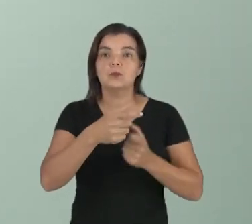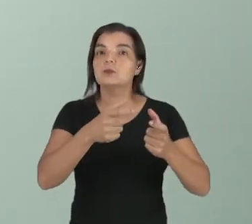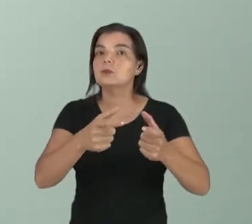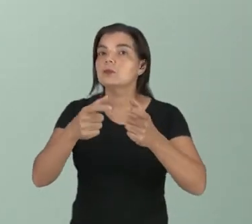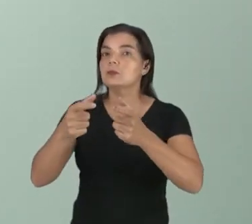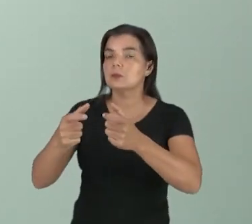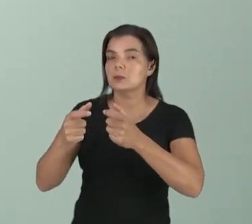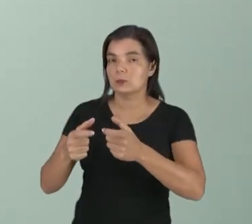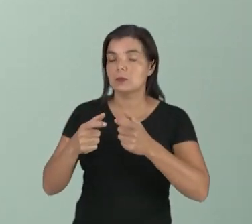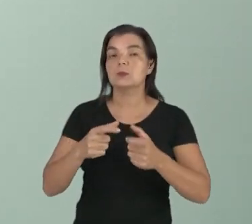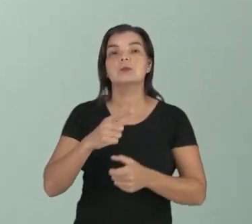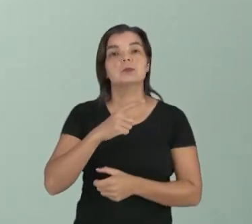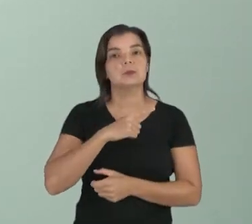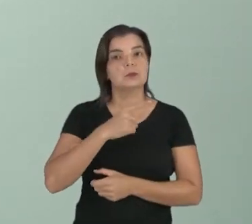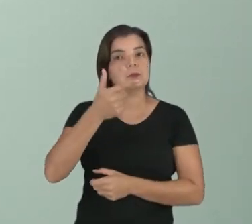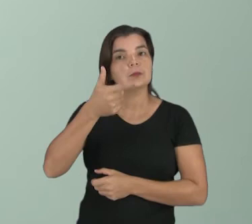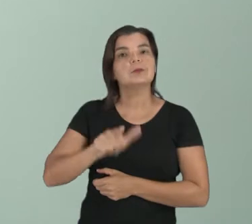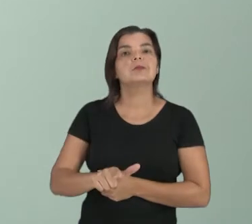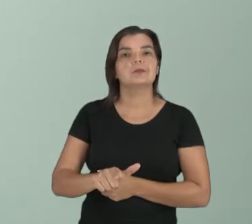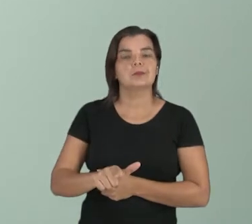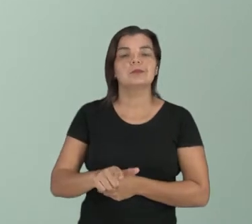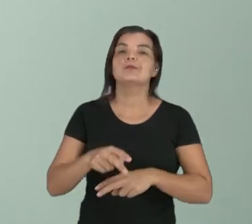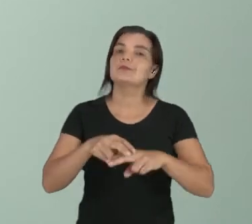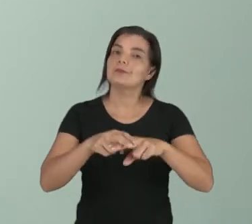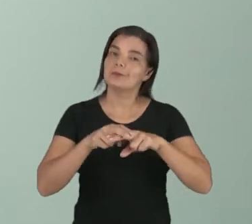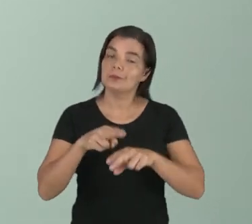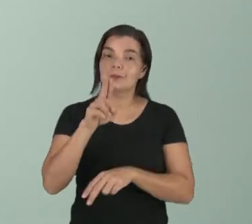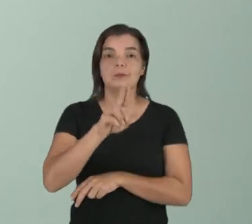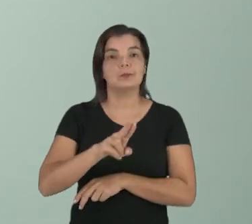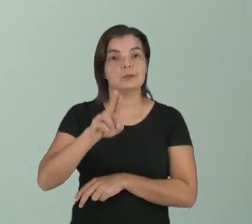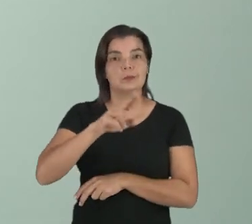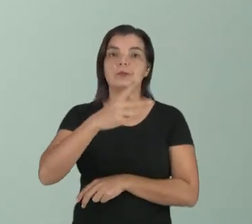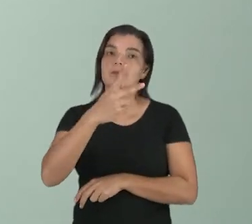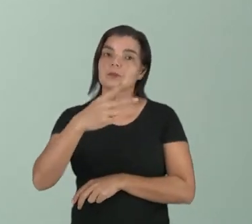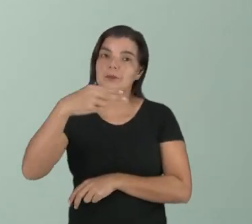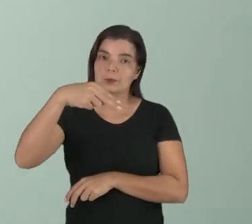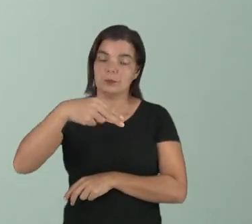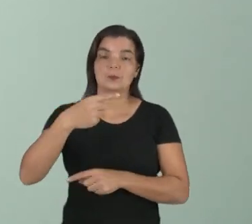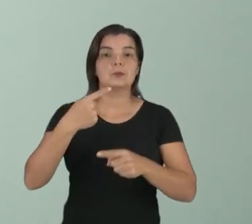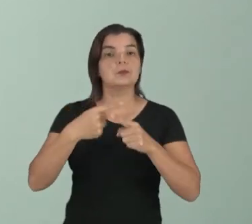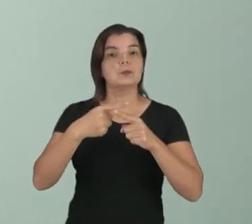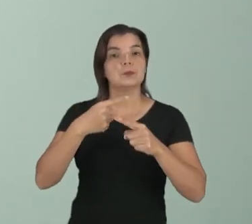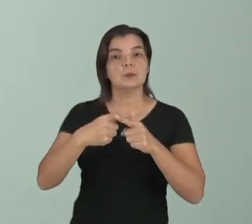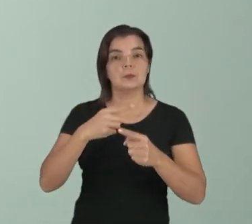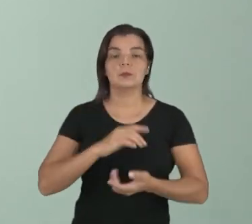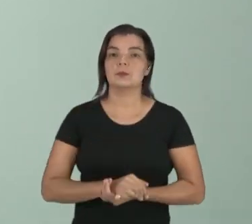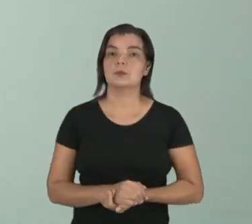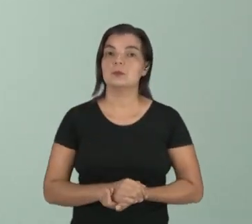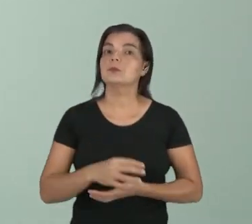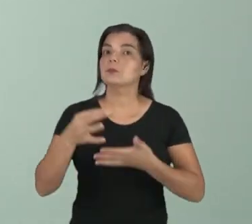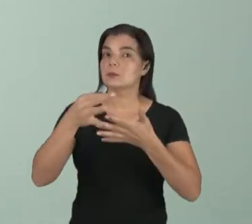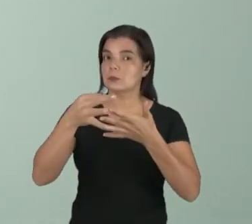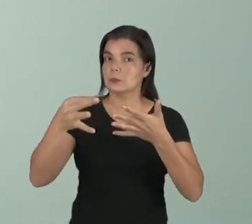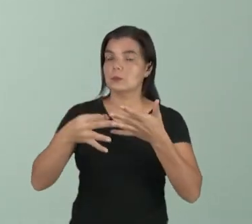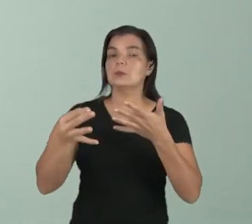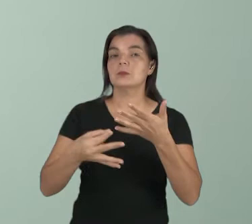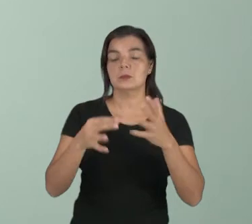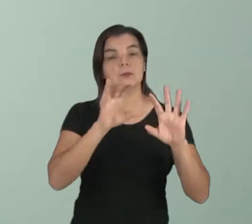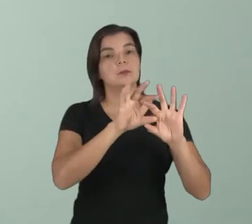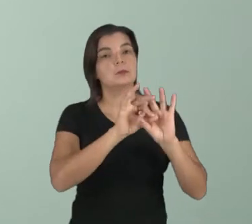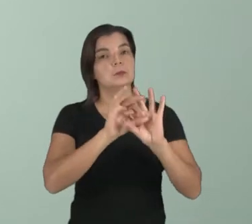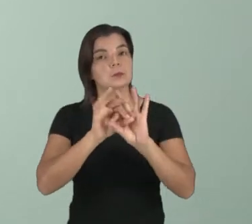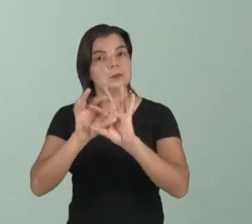áreas, ela tinha que ser repetida. É por isso que se usa os pronomes, porque são elementos coesivos